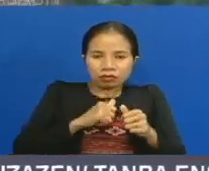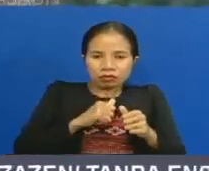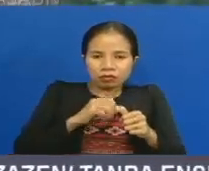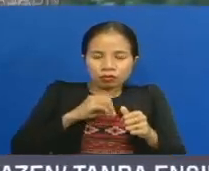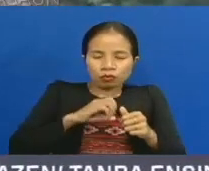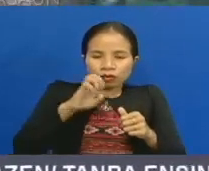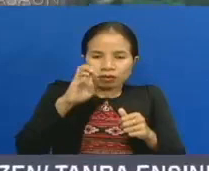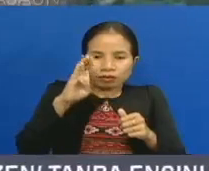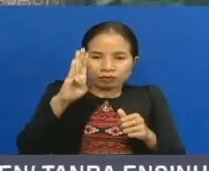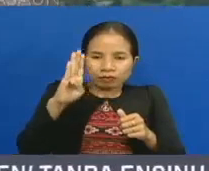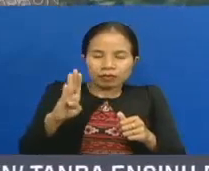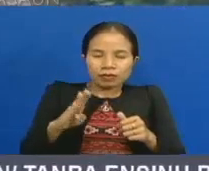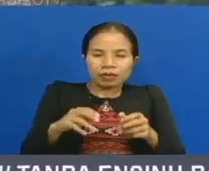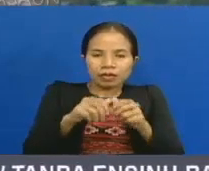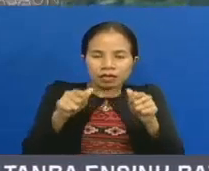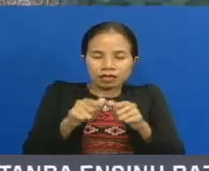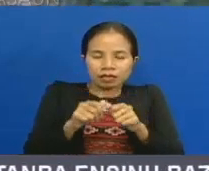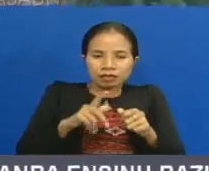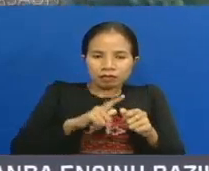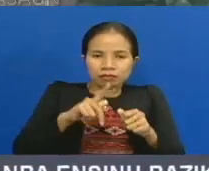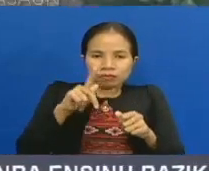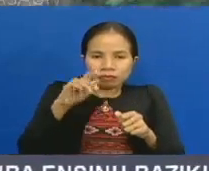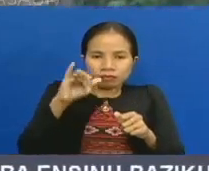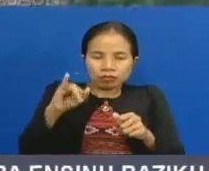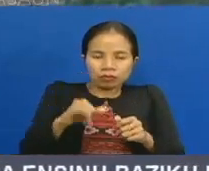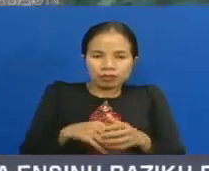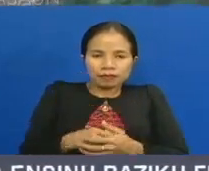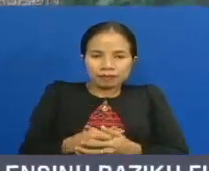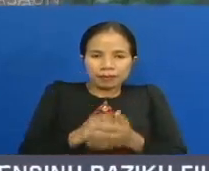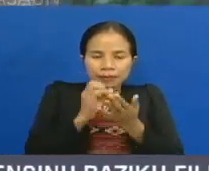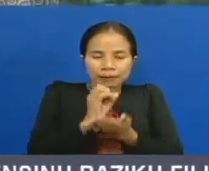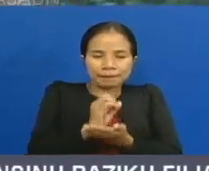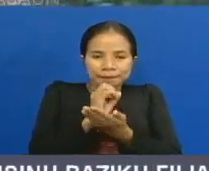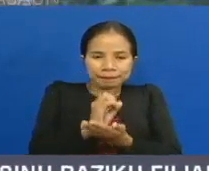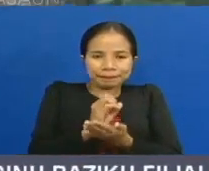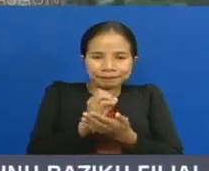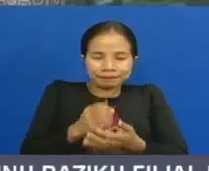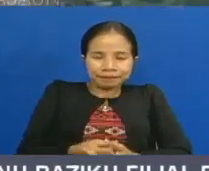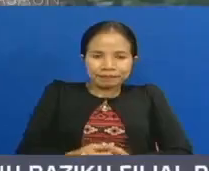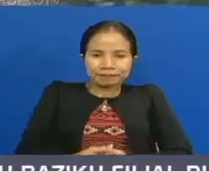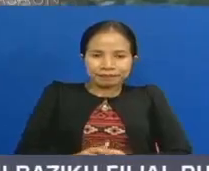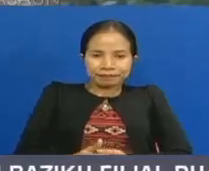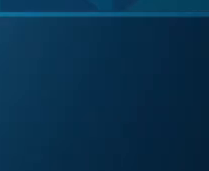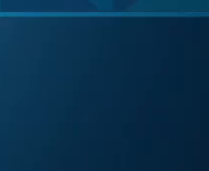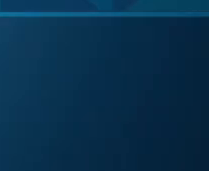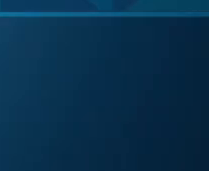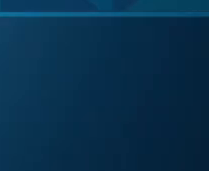bairro bitopa aldeia buki, suprisão oesilo. Usi oekusi exidio nono